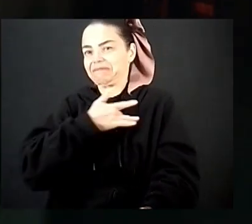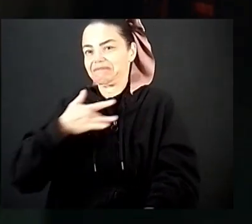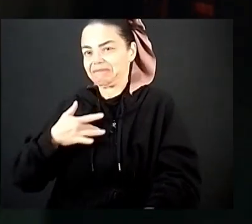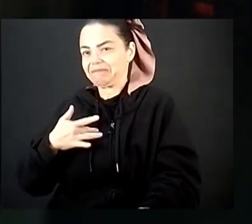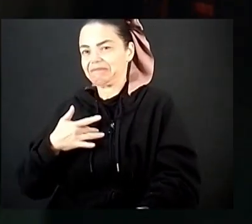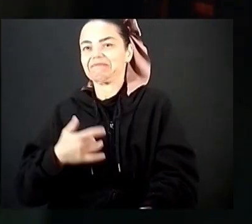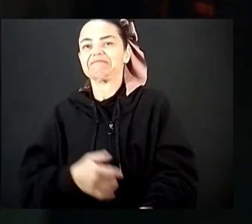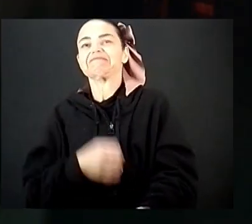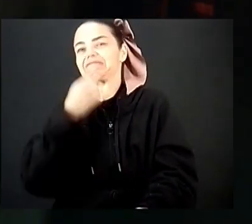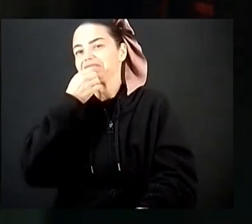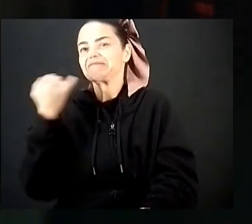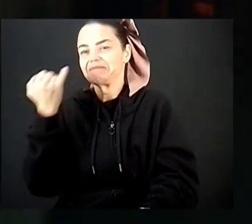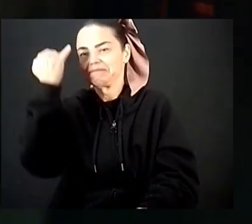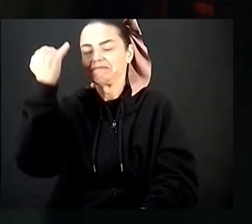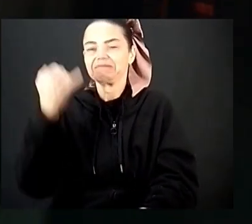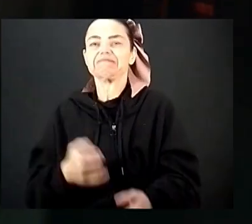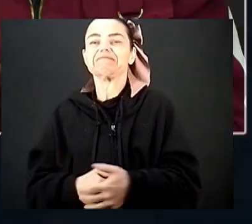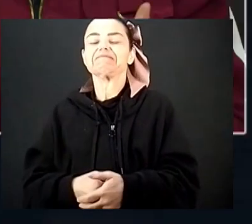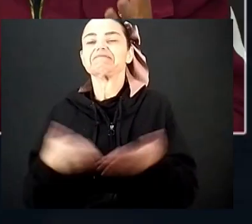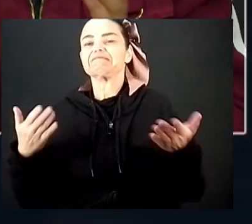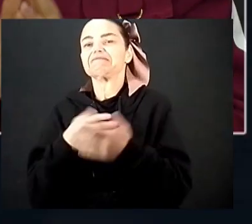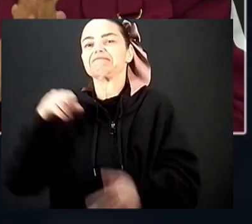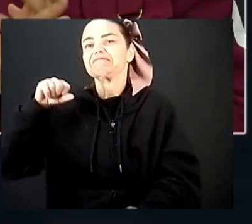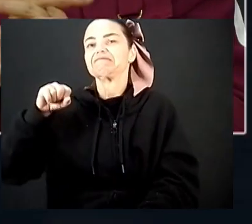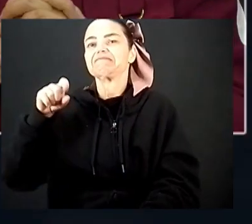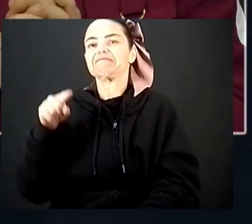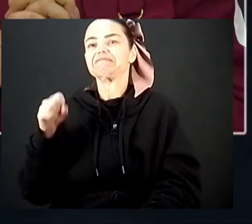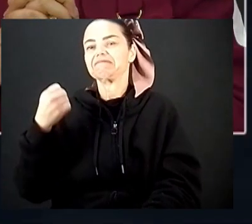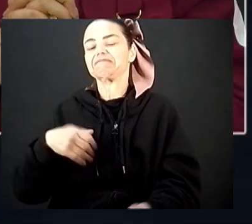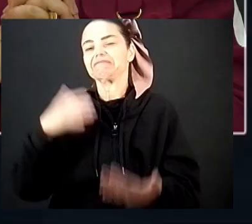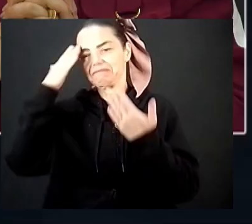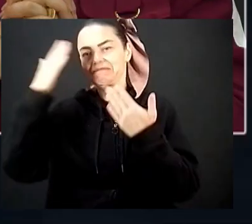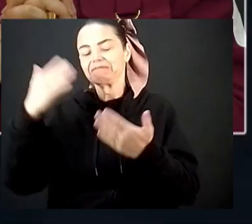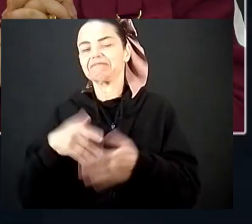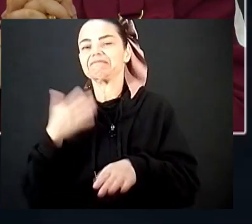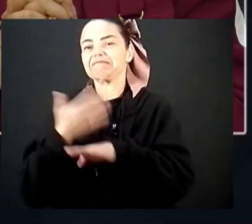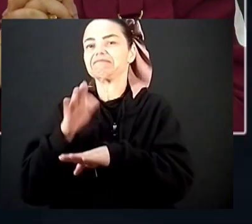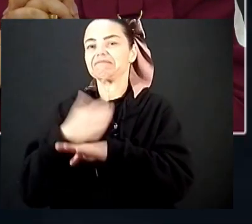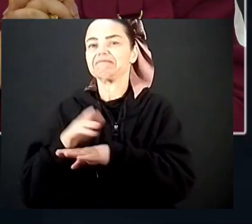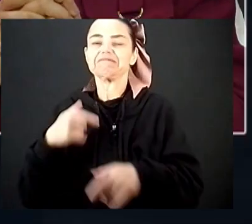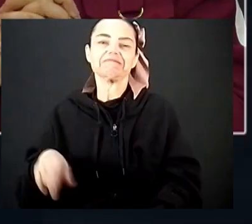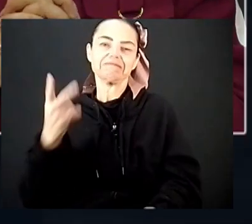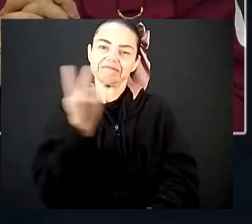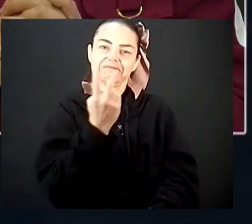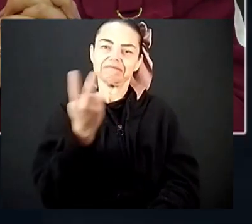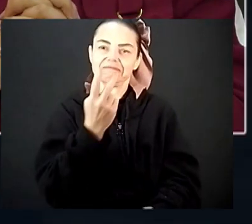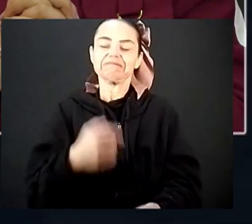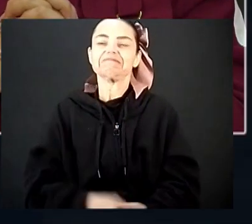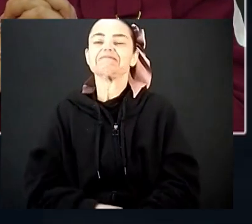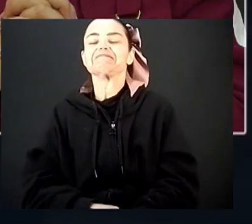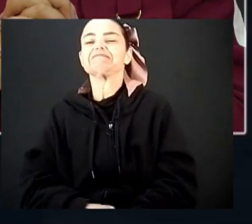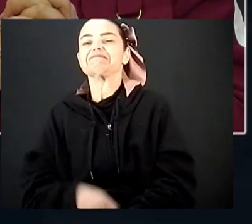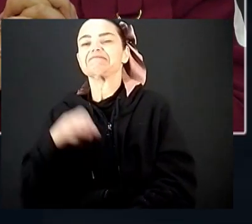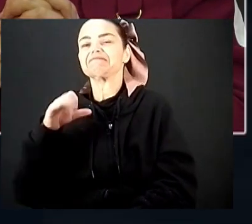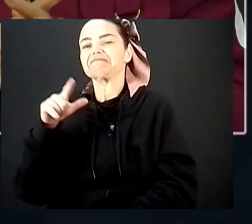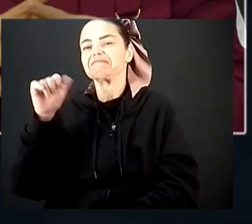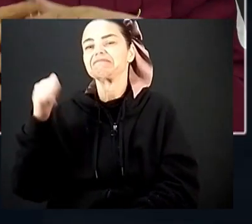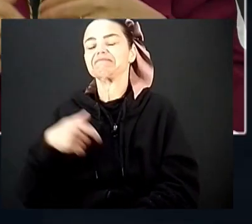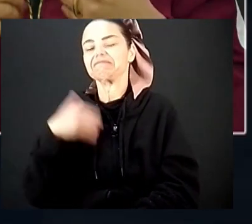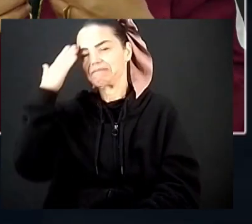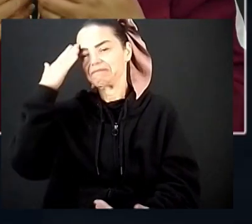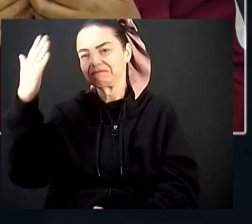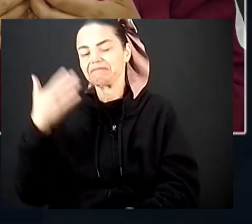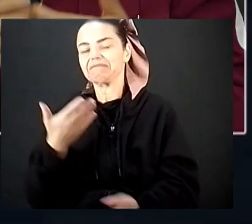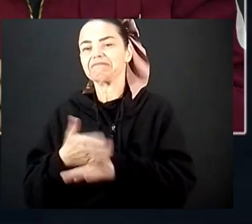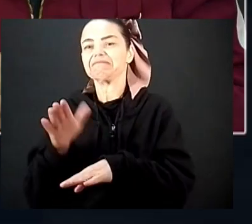muito importante, gente. Agora, 9h08, quero agradecer demais a participação de vocês dois aqui, hein? Camila, muito obrigada pela sua participação,